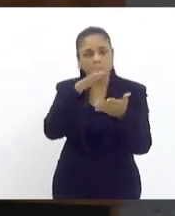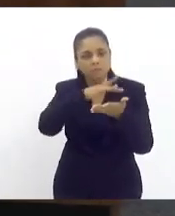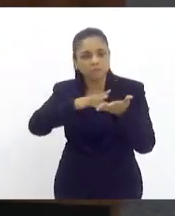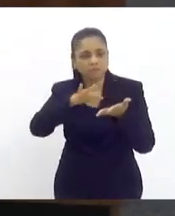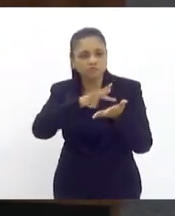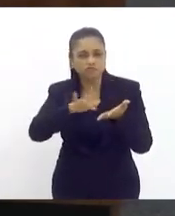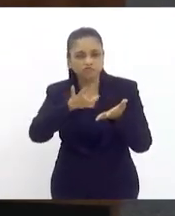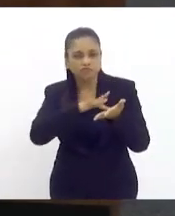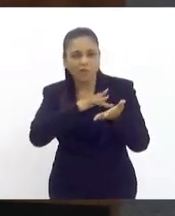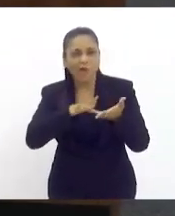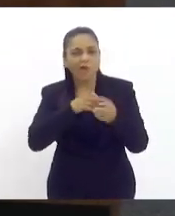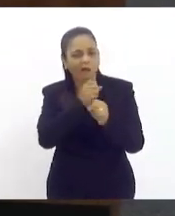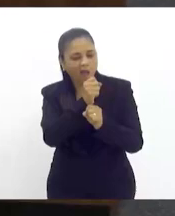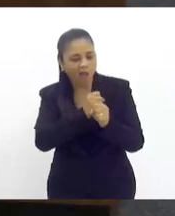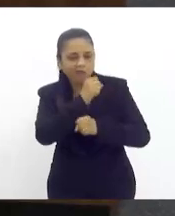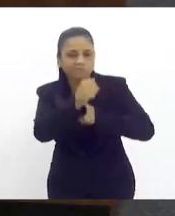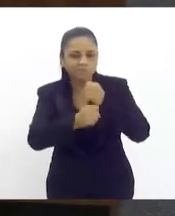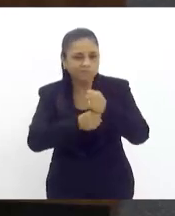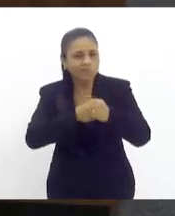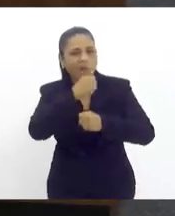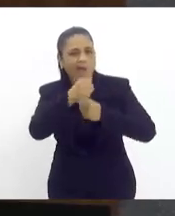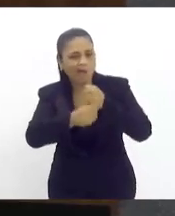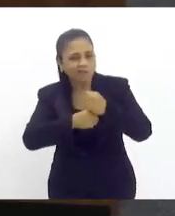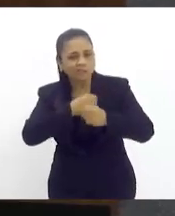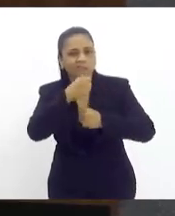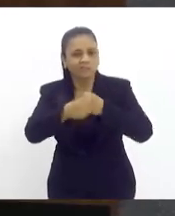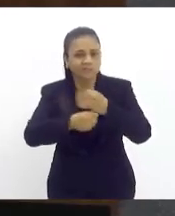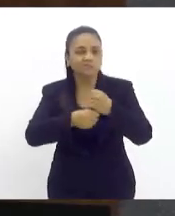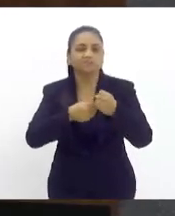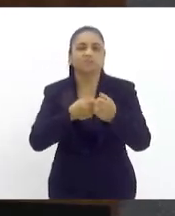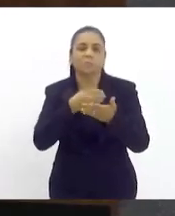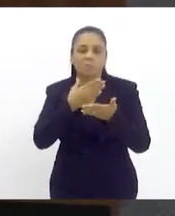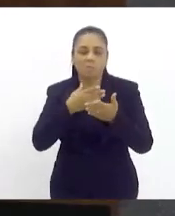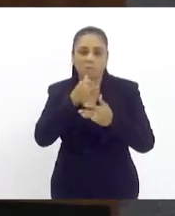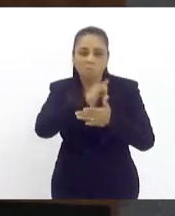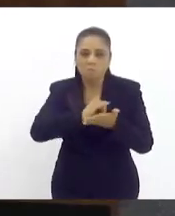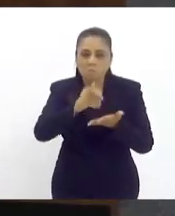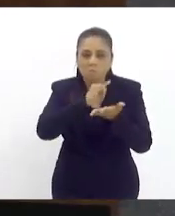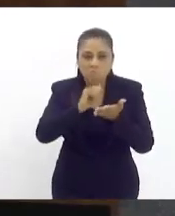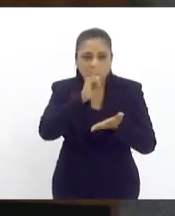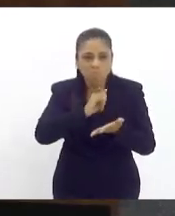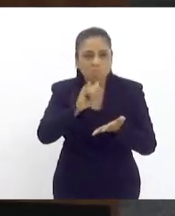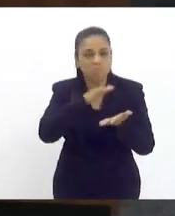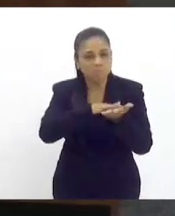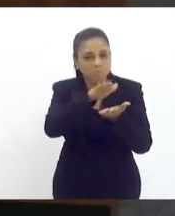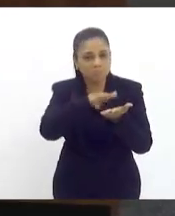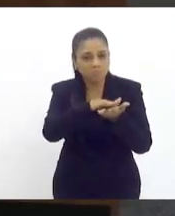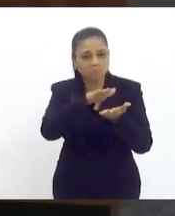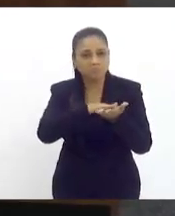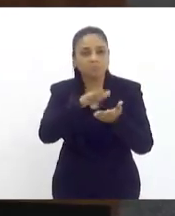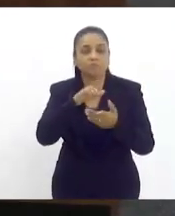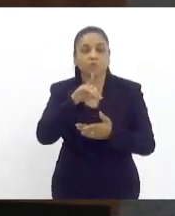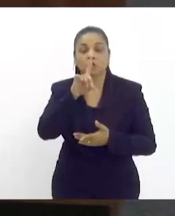todos os anos ele publica o doce e mulher já há também